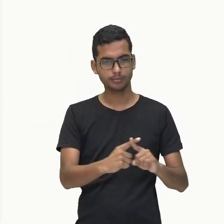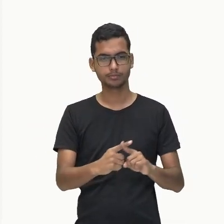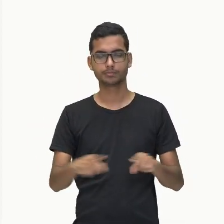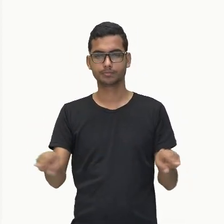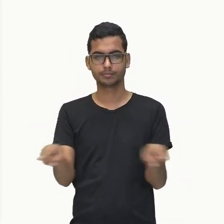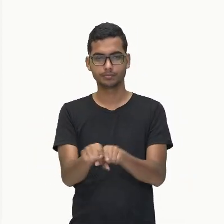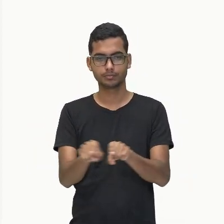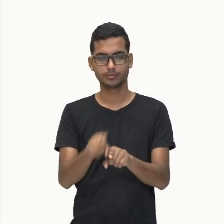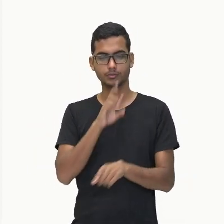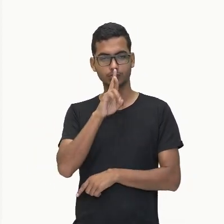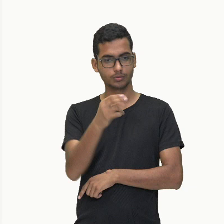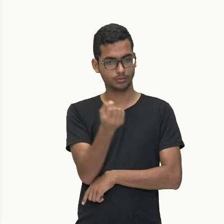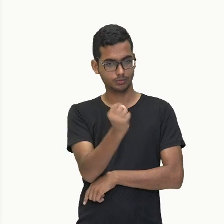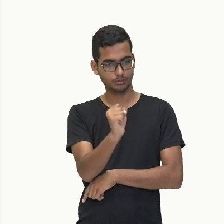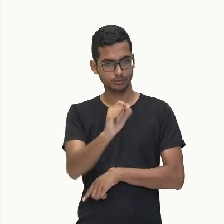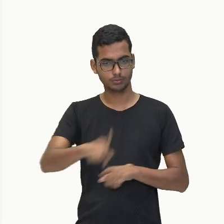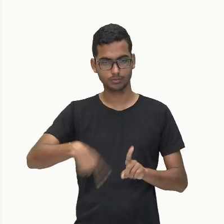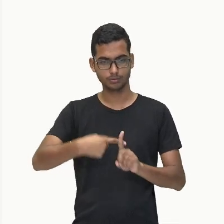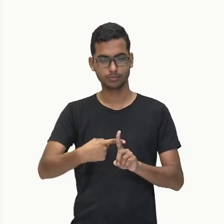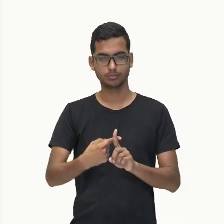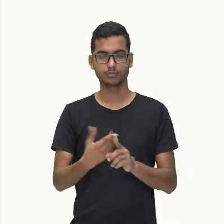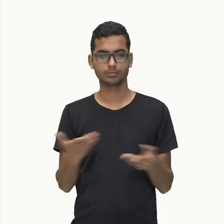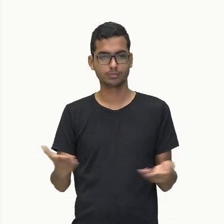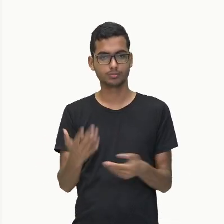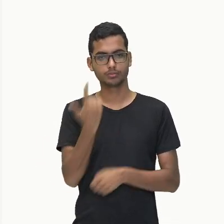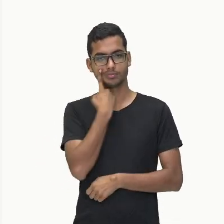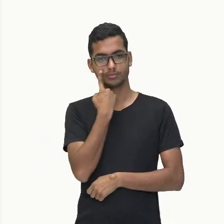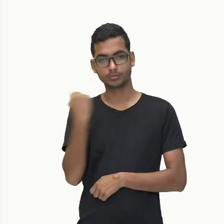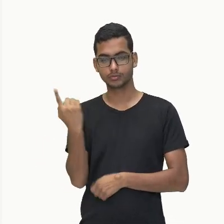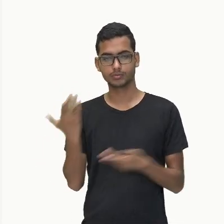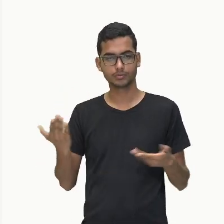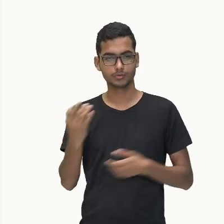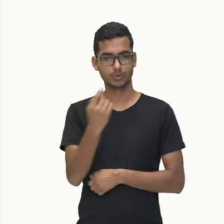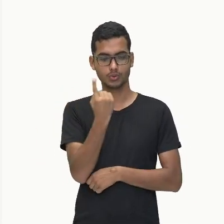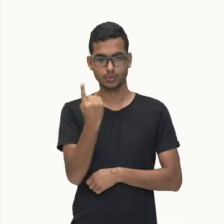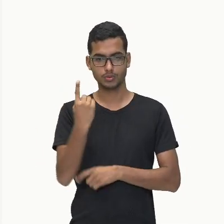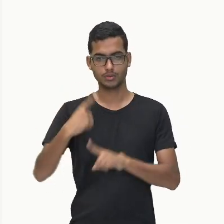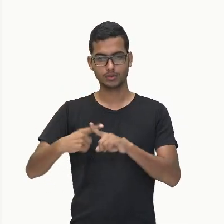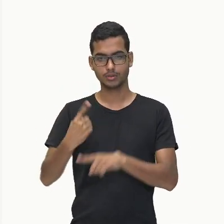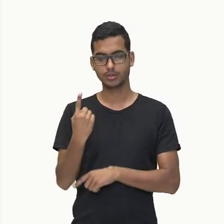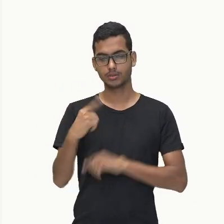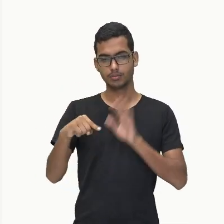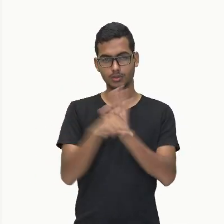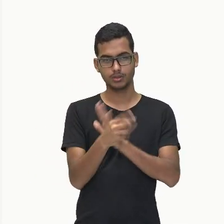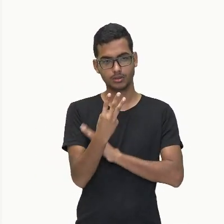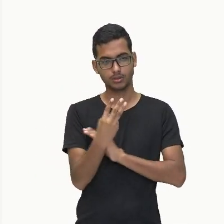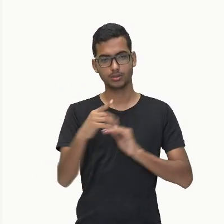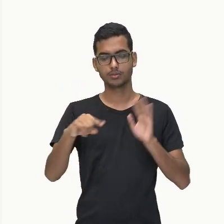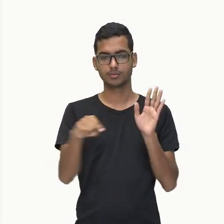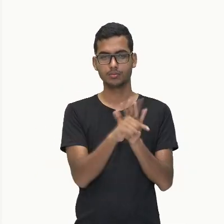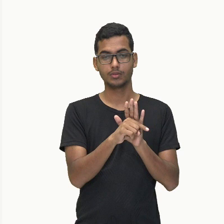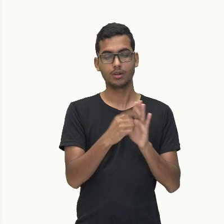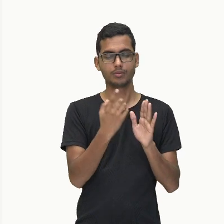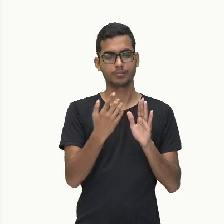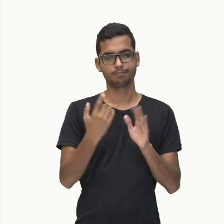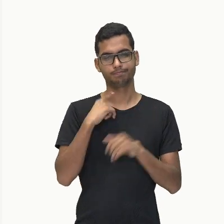E nesse sentido ainda, ó, 1 vezes menos 3 vezes 5, isso vai dar menos 15.